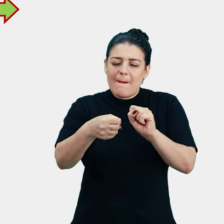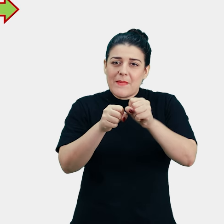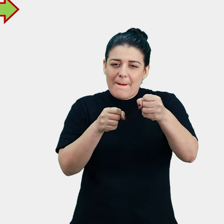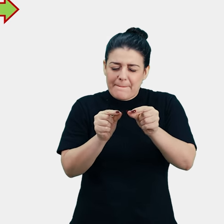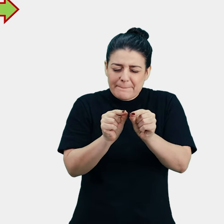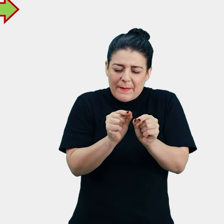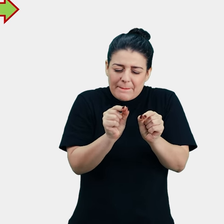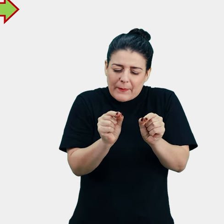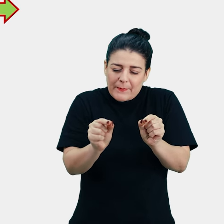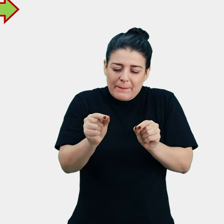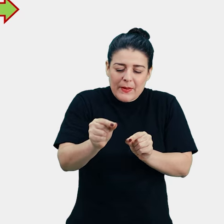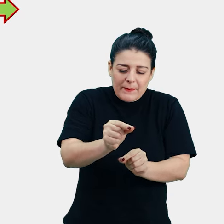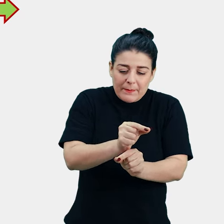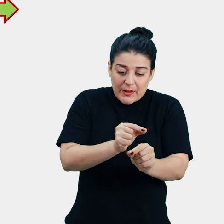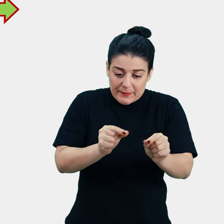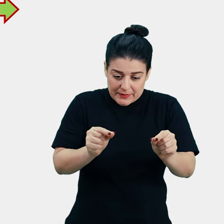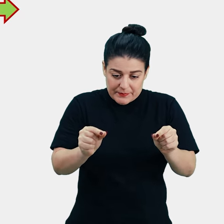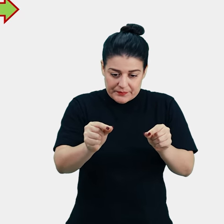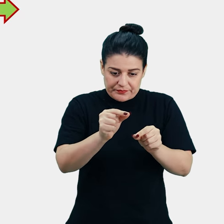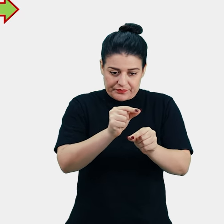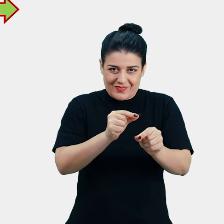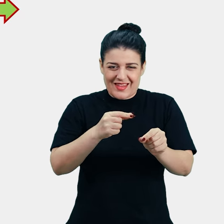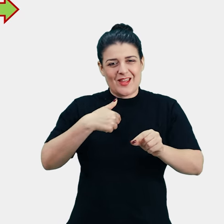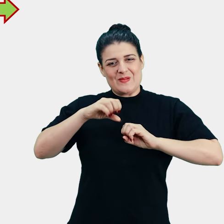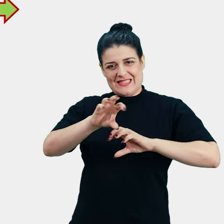gerar vários pedacinhos. Quando eu ensino para os meus